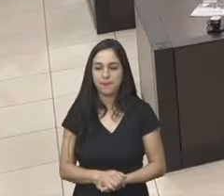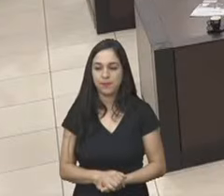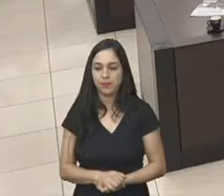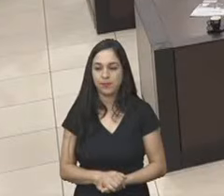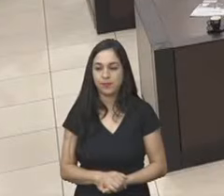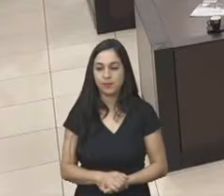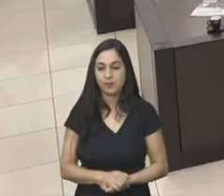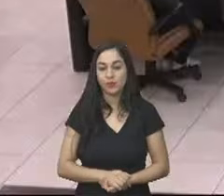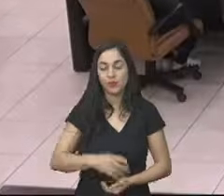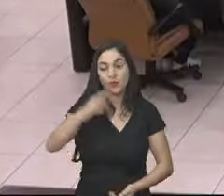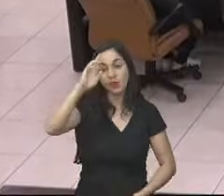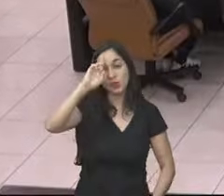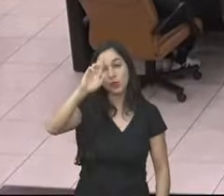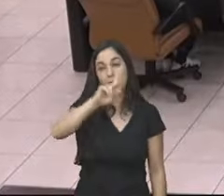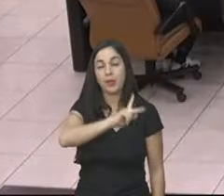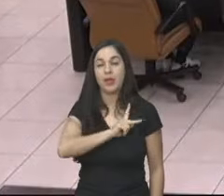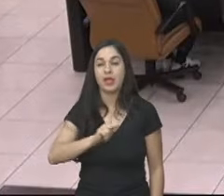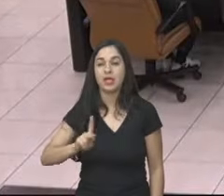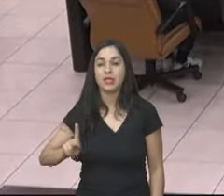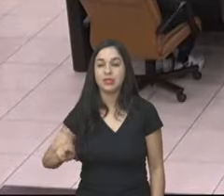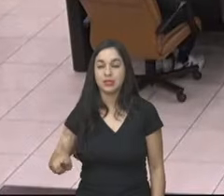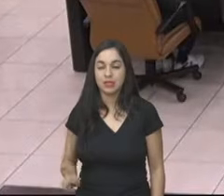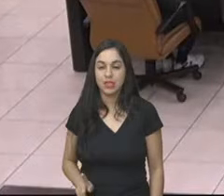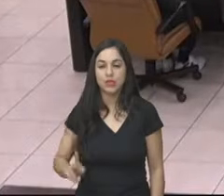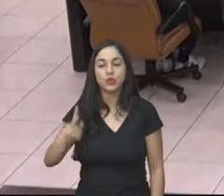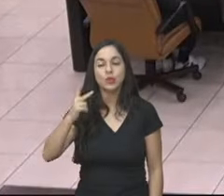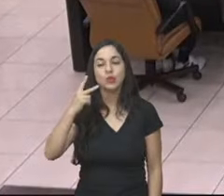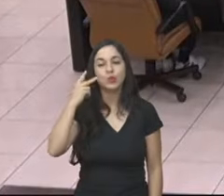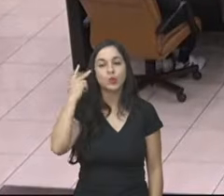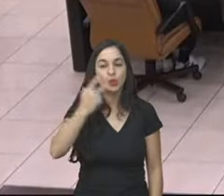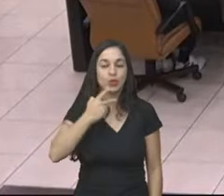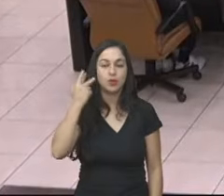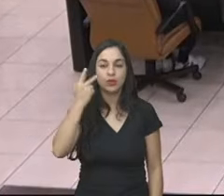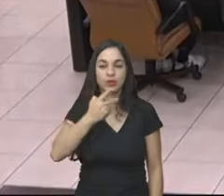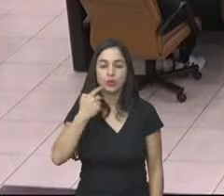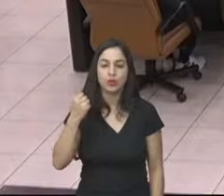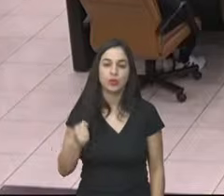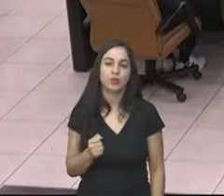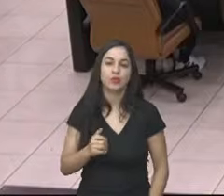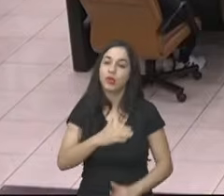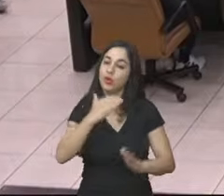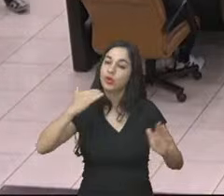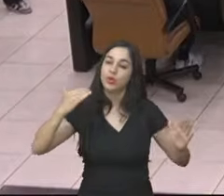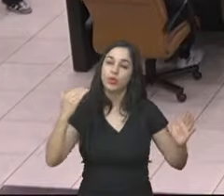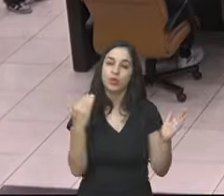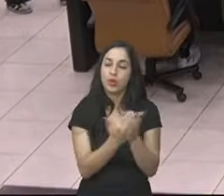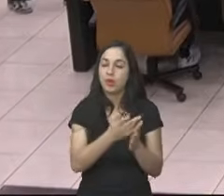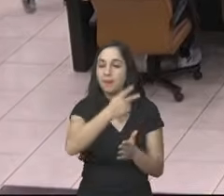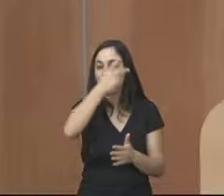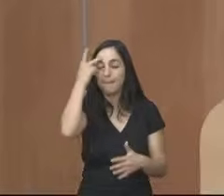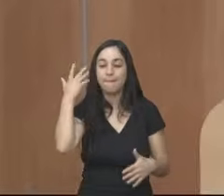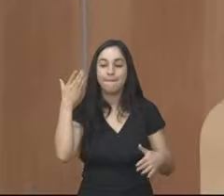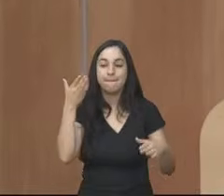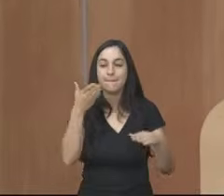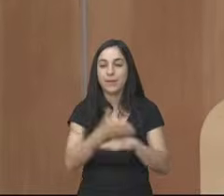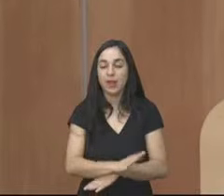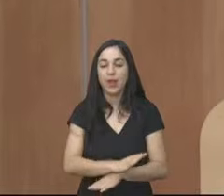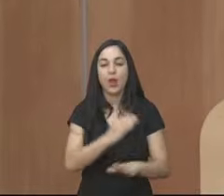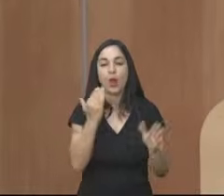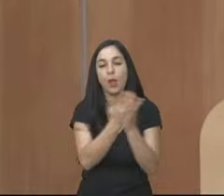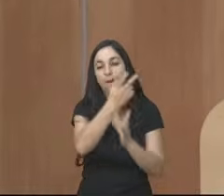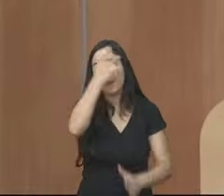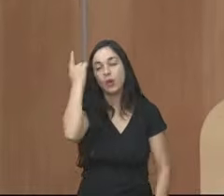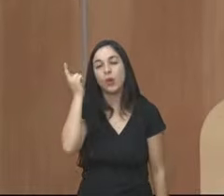Senhor presidente, senhoras, senhores vereadores, público presente, internautas,